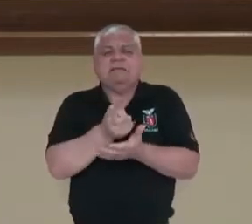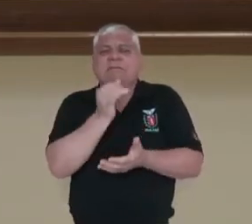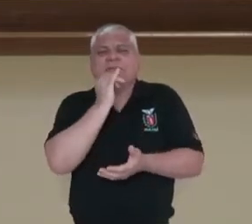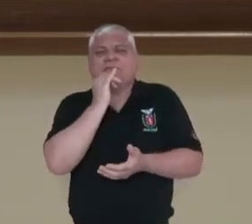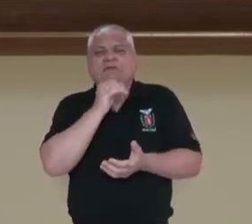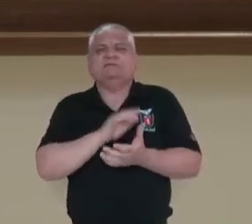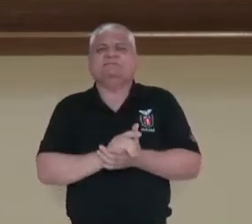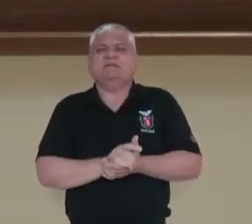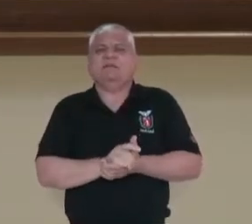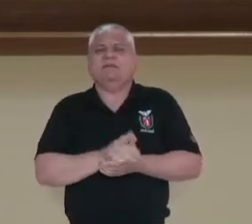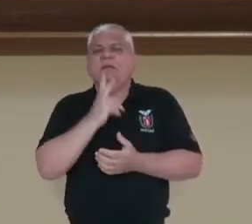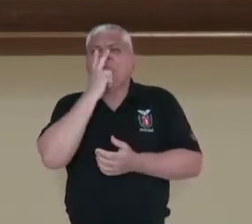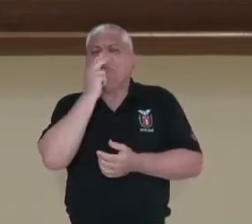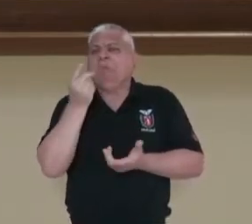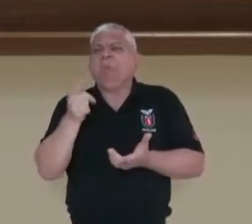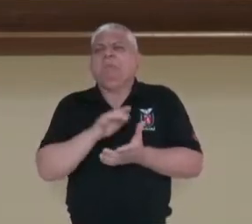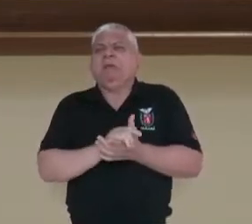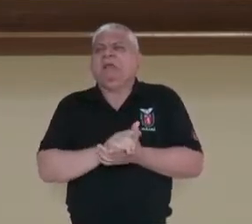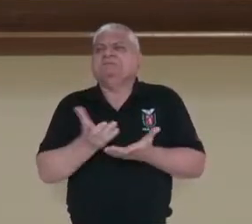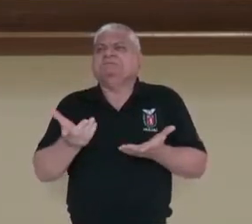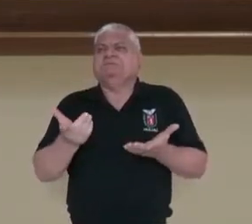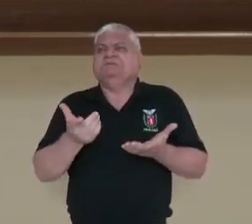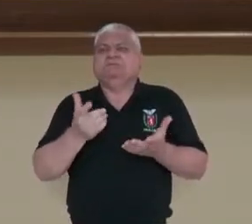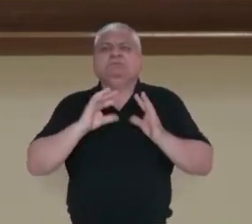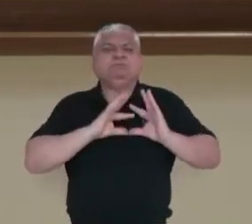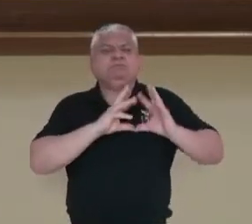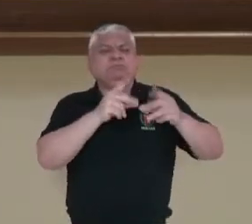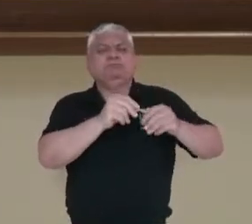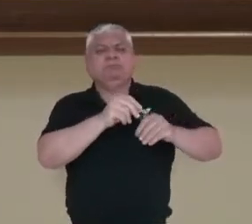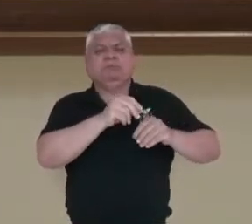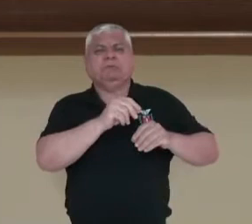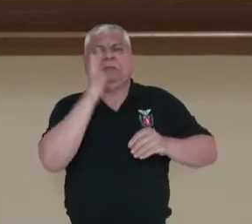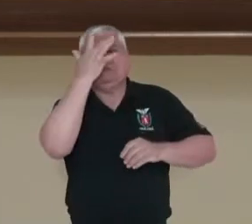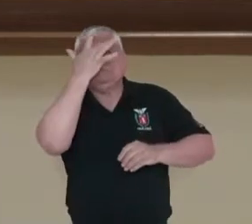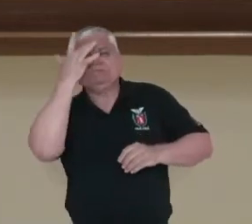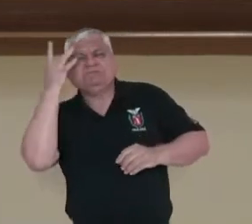de patriarcalista, um país onde,